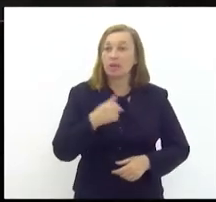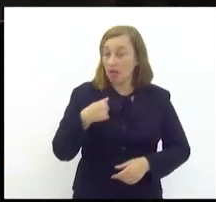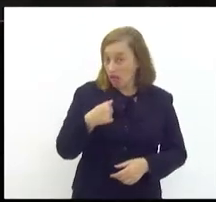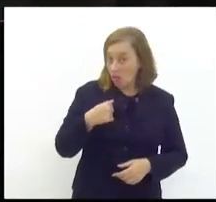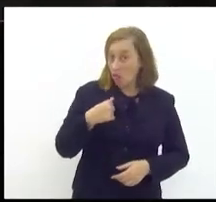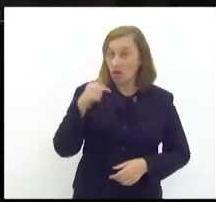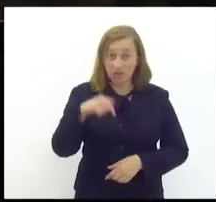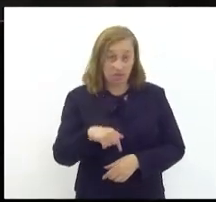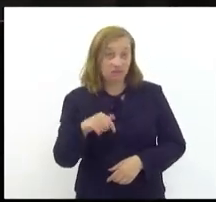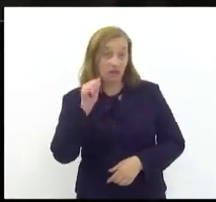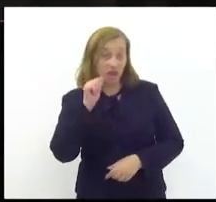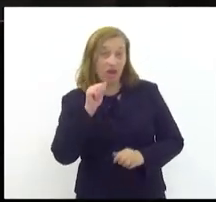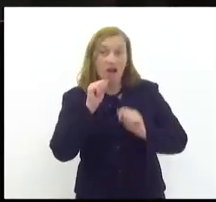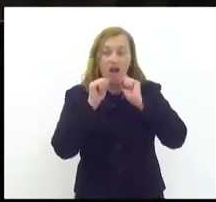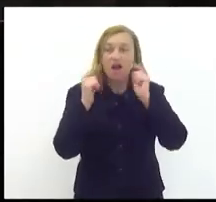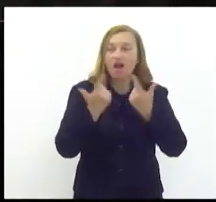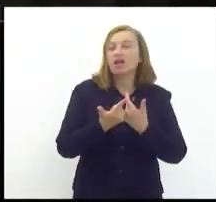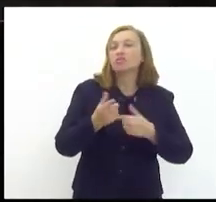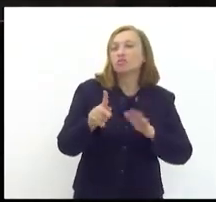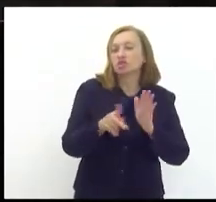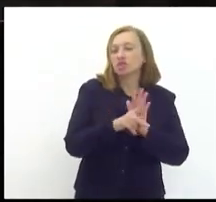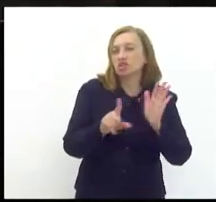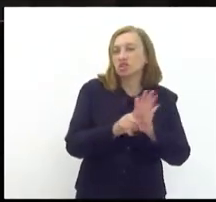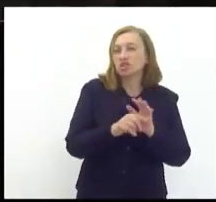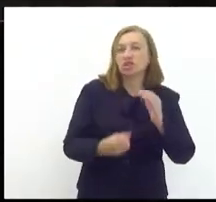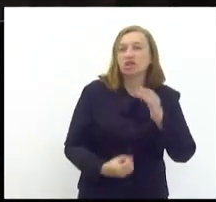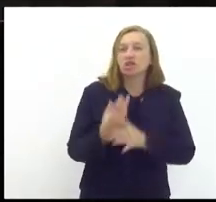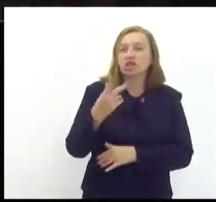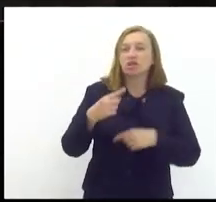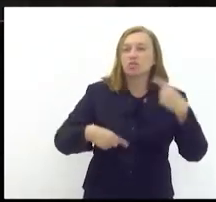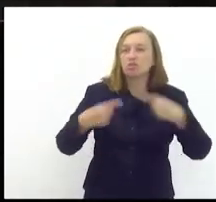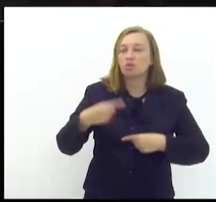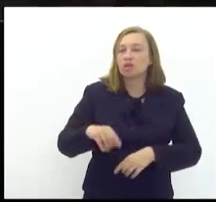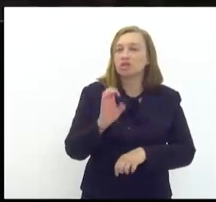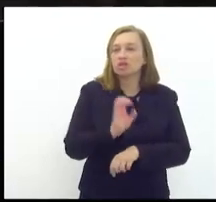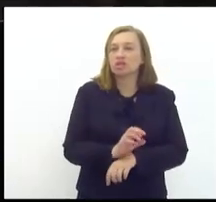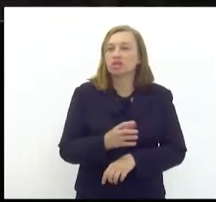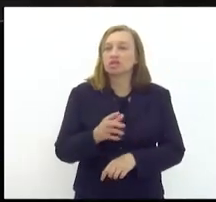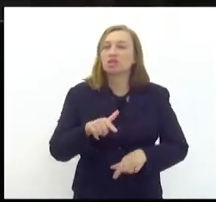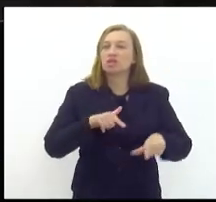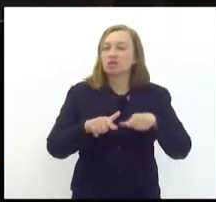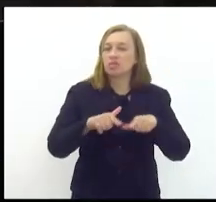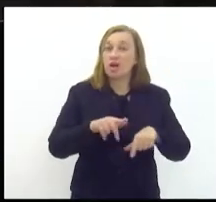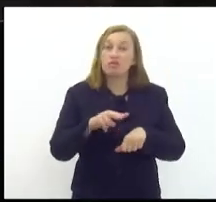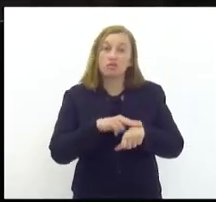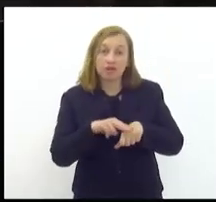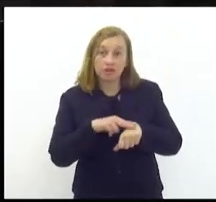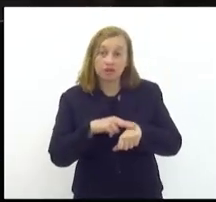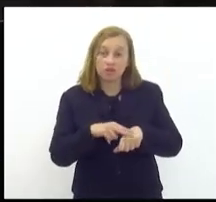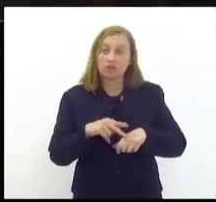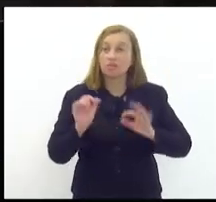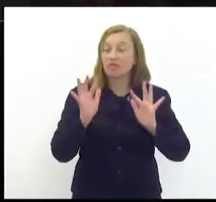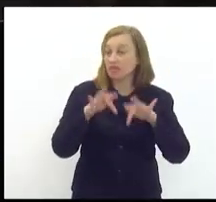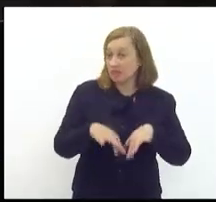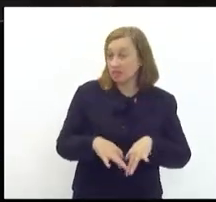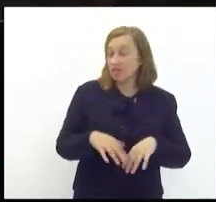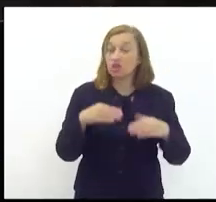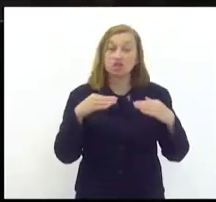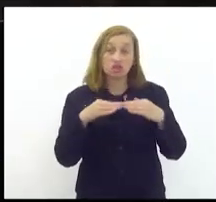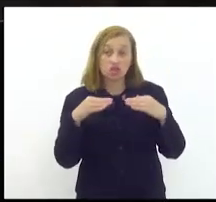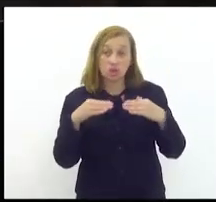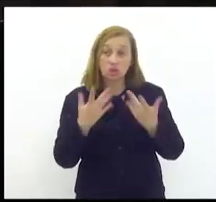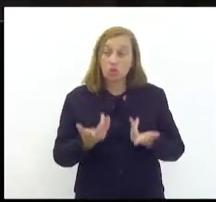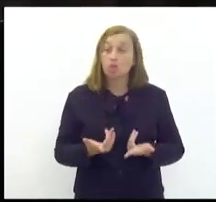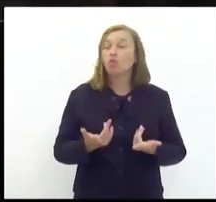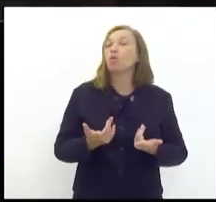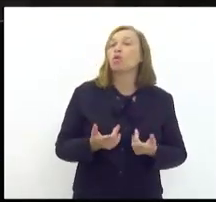aqui na leste tem um projeto de lei que cria política estadual do emprego Verde para concluir de acordo com